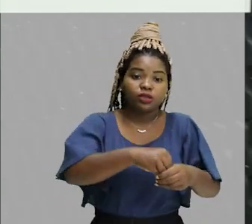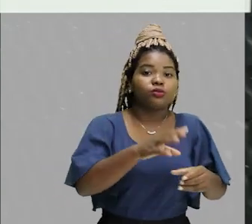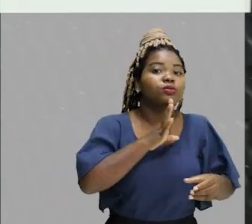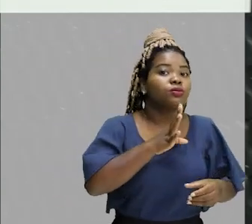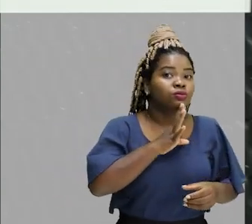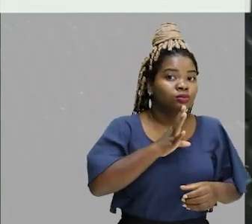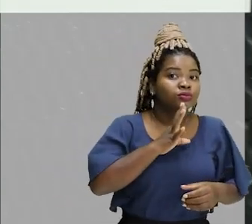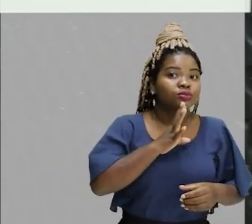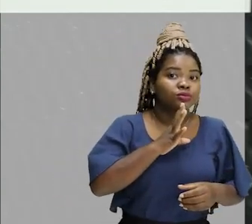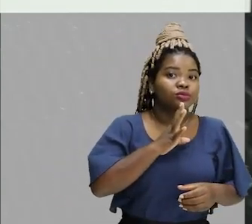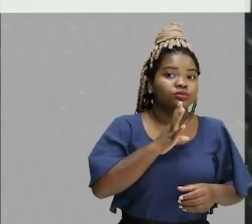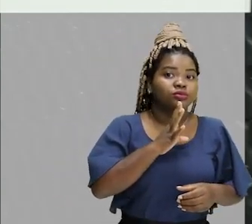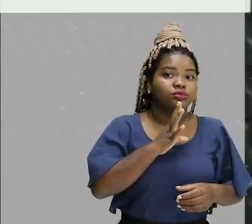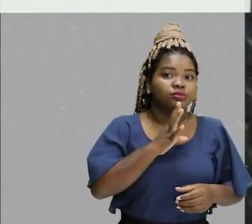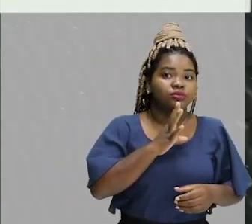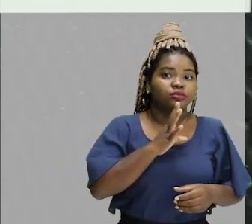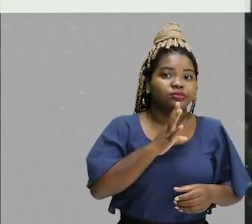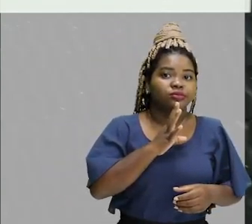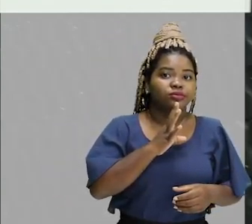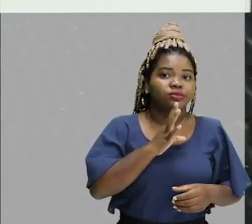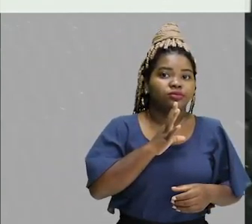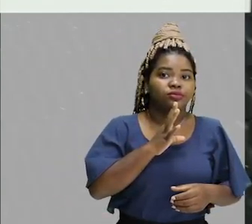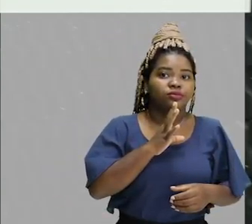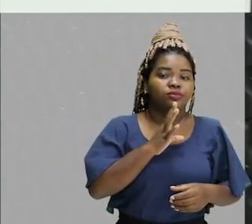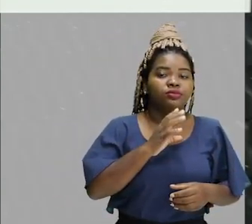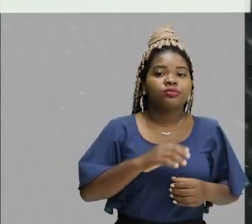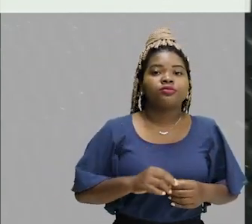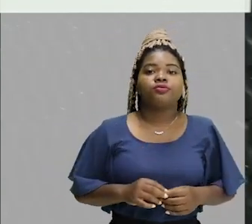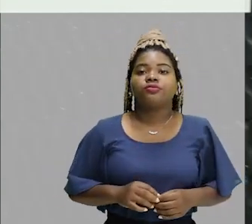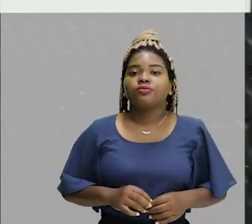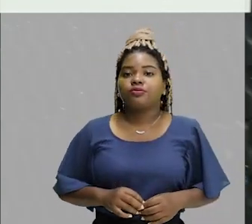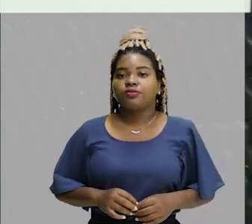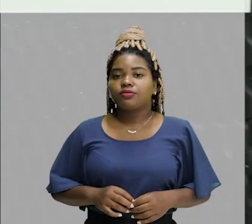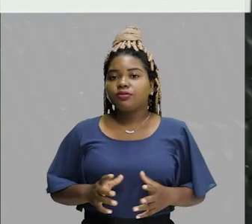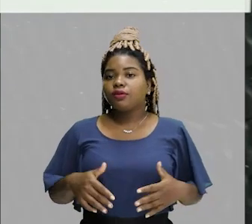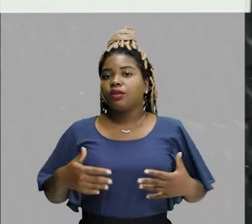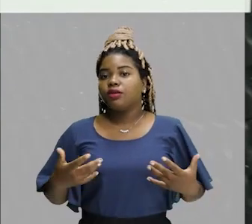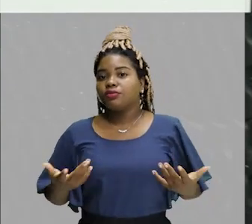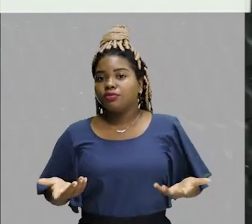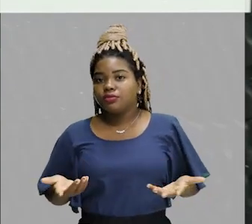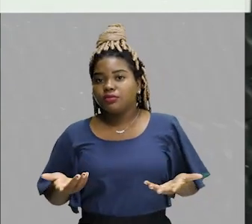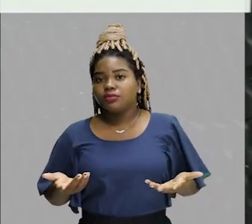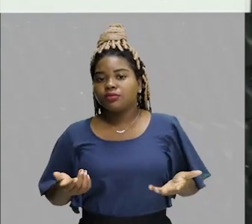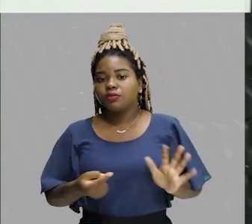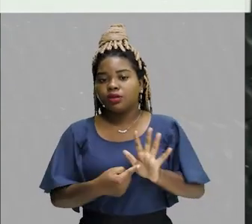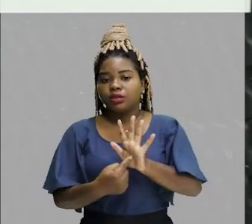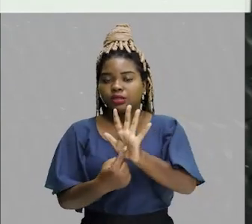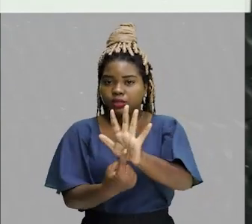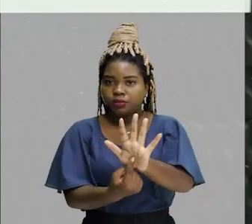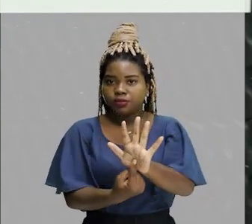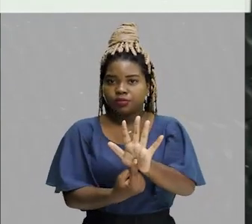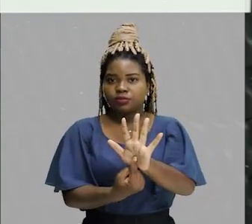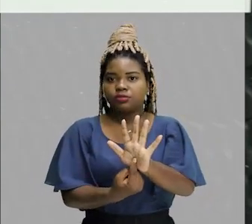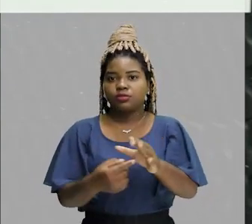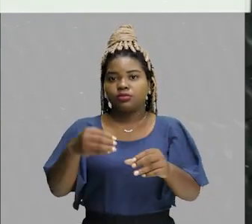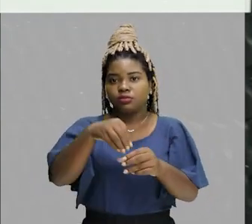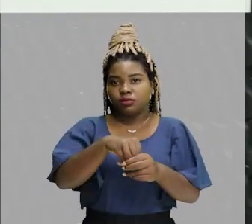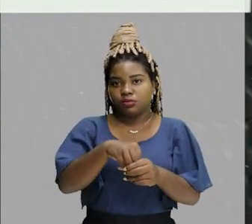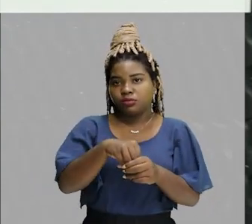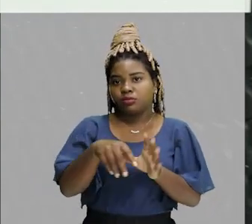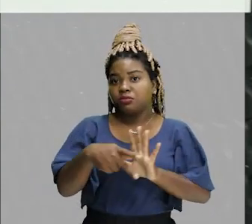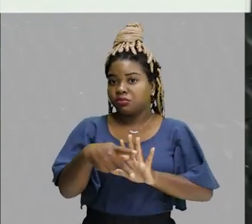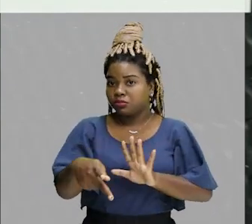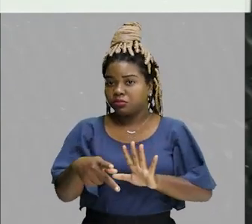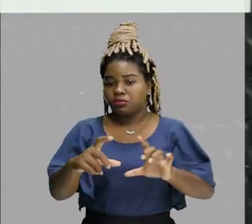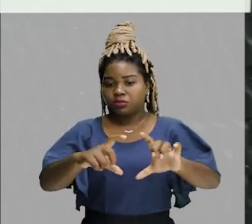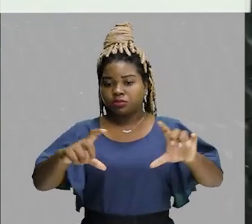me é informado e que faz parte desses conjuntos. Então, veja só, para demonstrar dentro do próprio ciclo